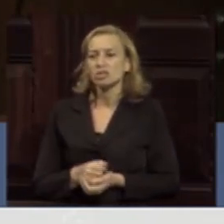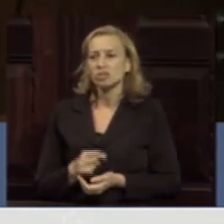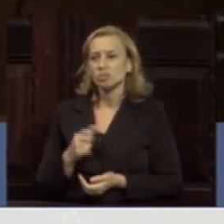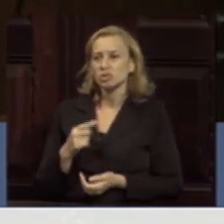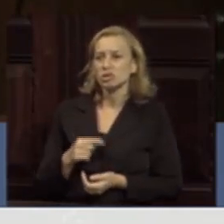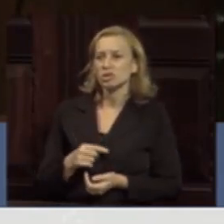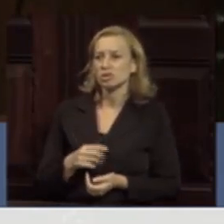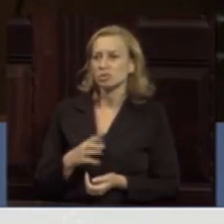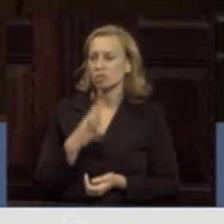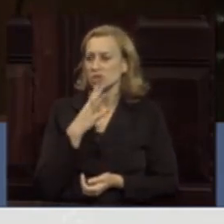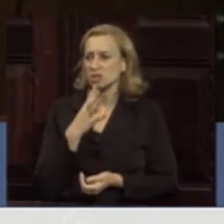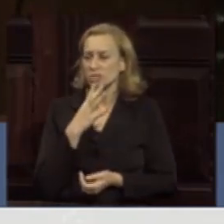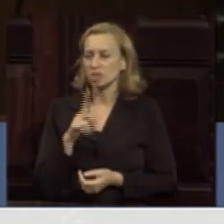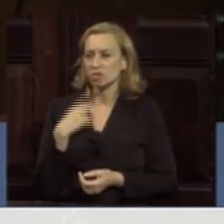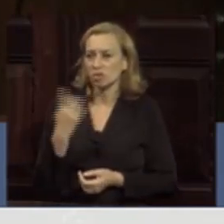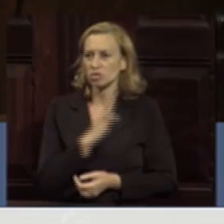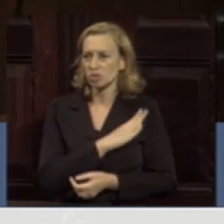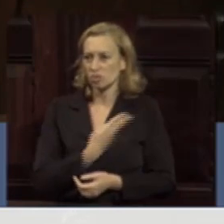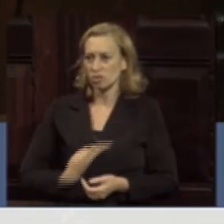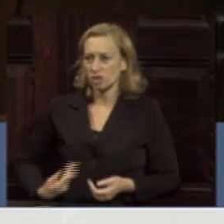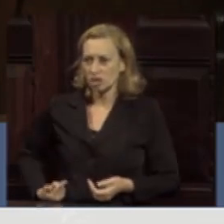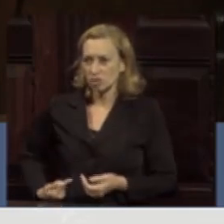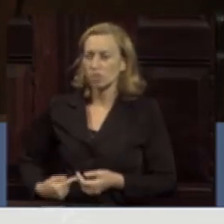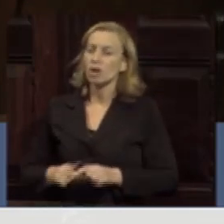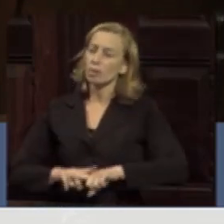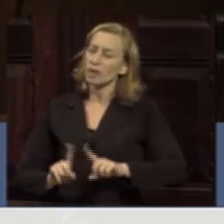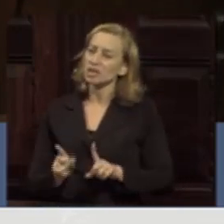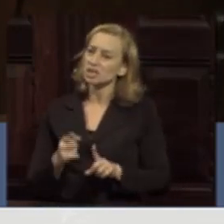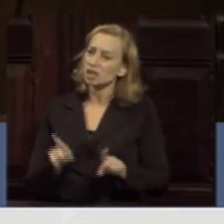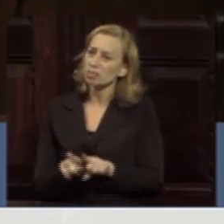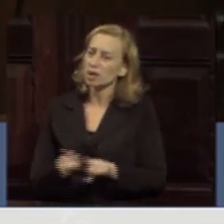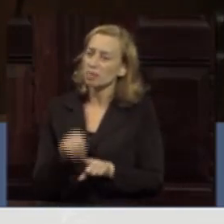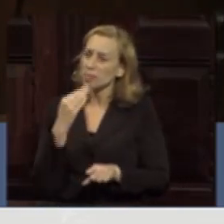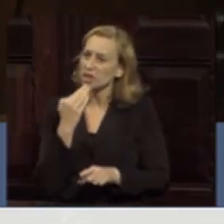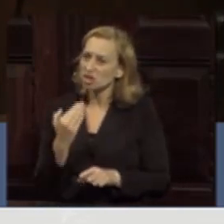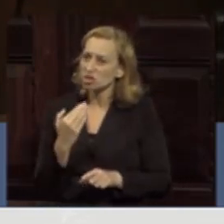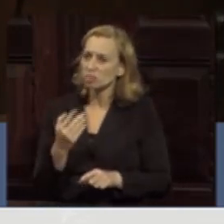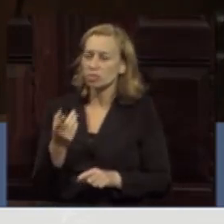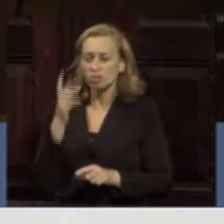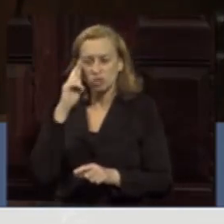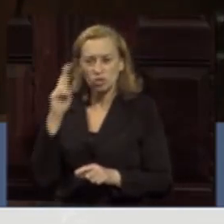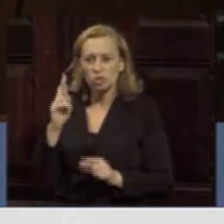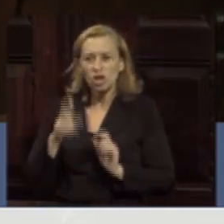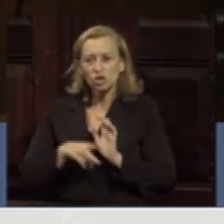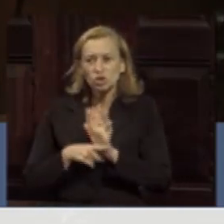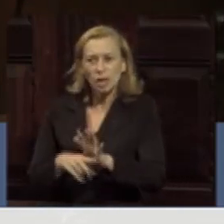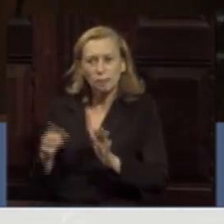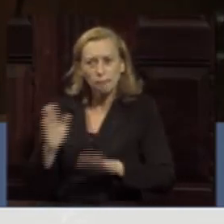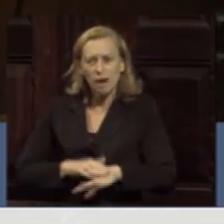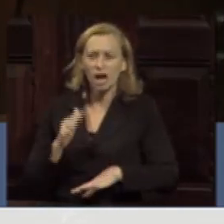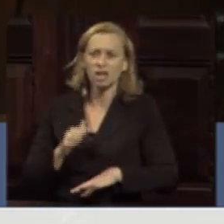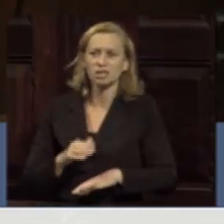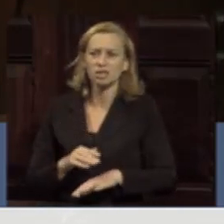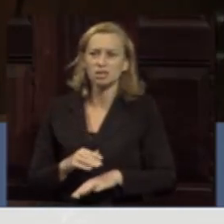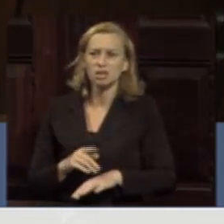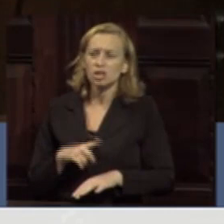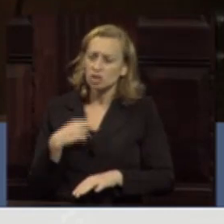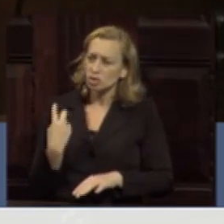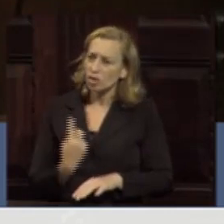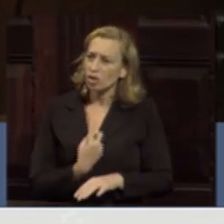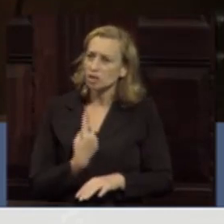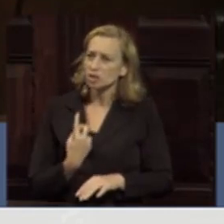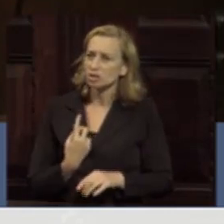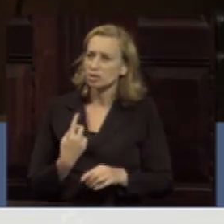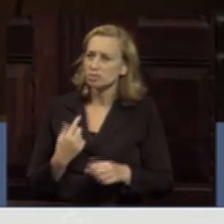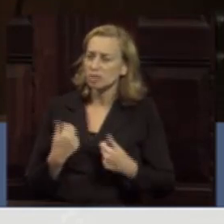reconhecimento ao senhor governador. Mas também a gente pede, senhor governador, que o senhor possa avançar. Nós precisamos não só que a UPP da Cidade